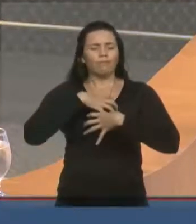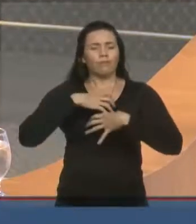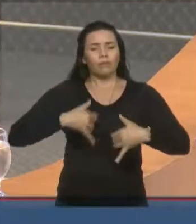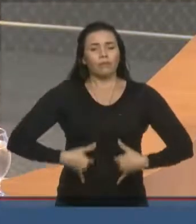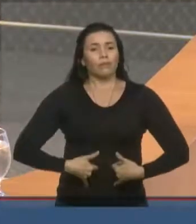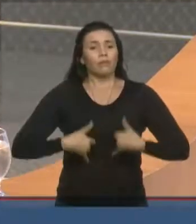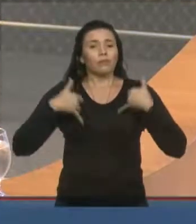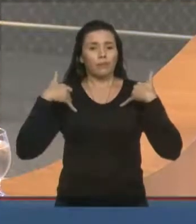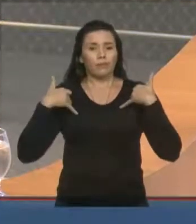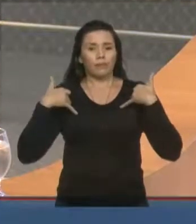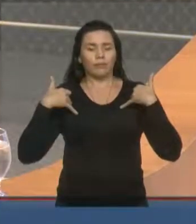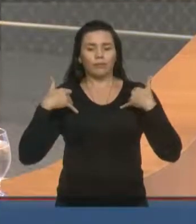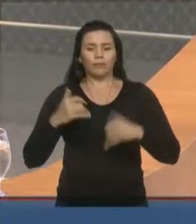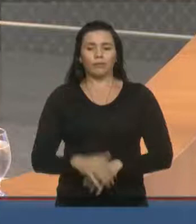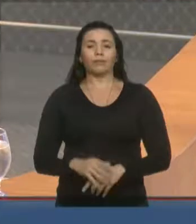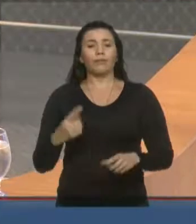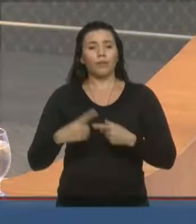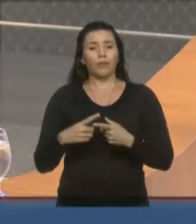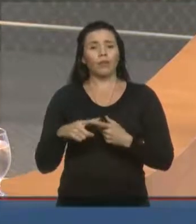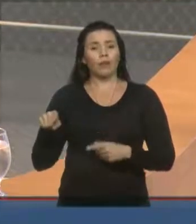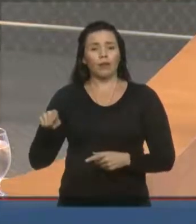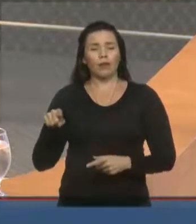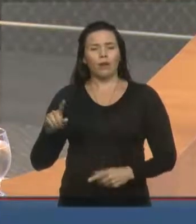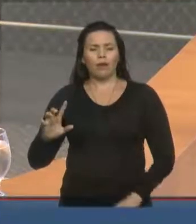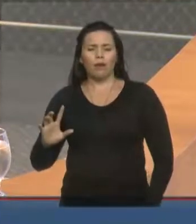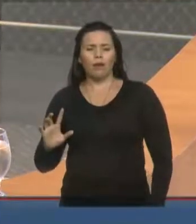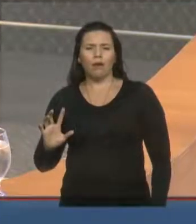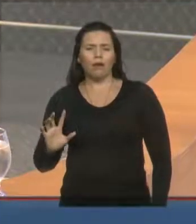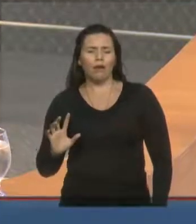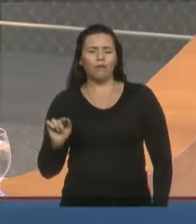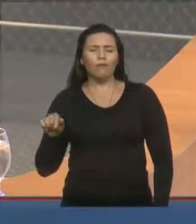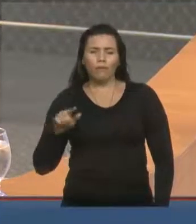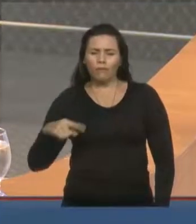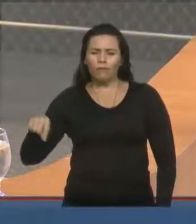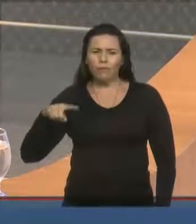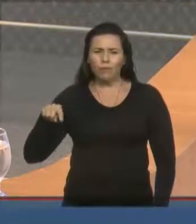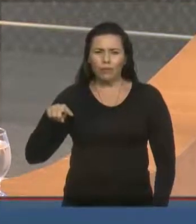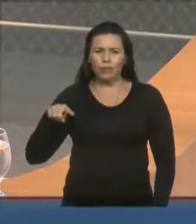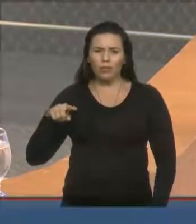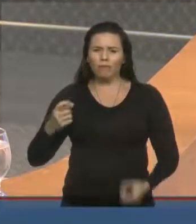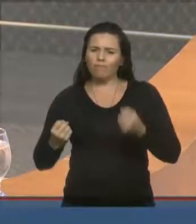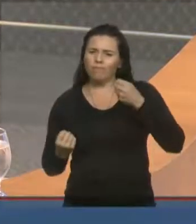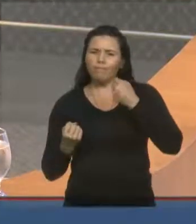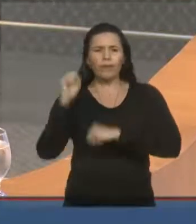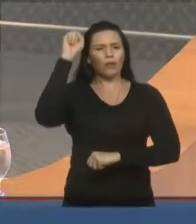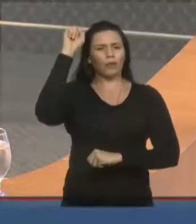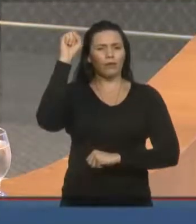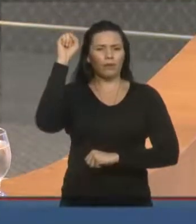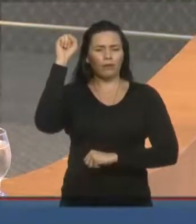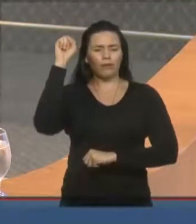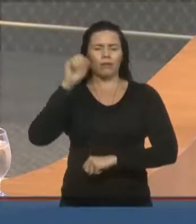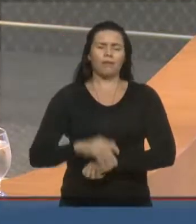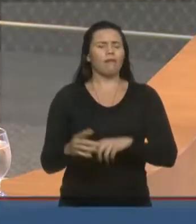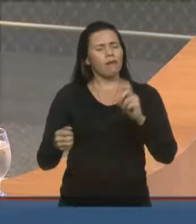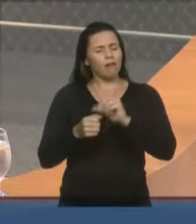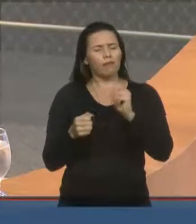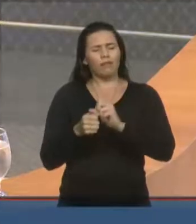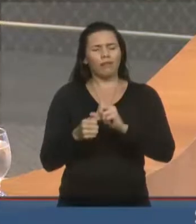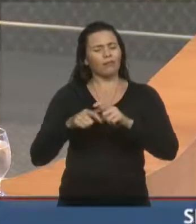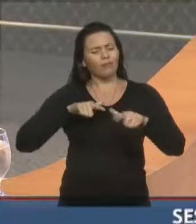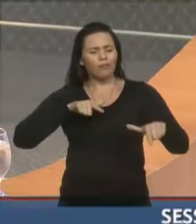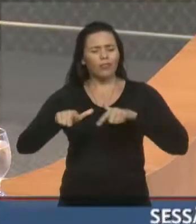Porque são heróis, são verdadeiros heróis, que fazem esse trabalho diuturnamente, alguns há 15